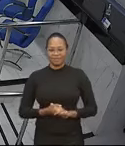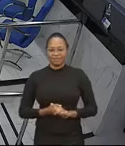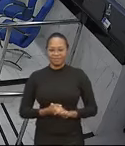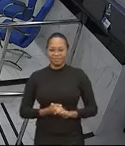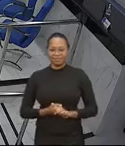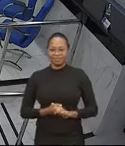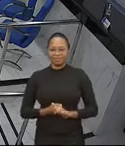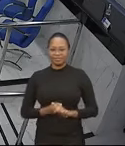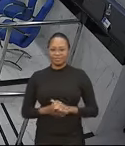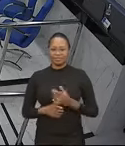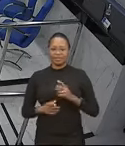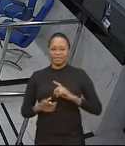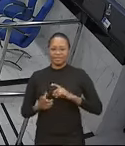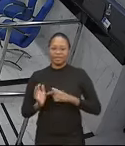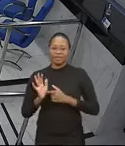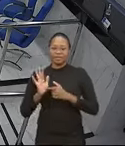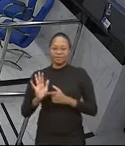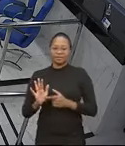Indicação de número